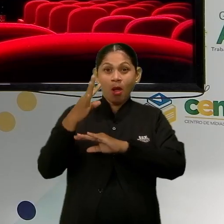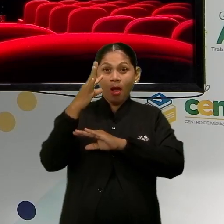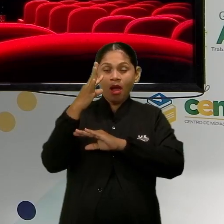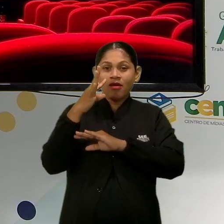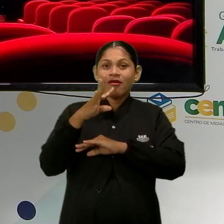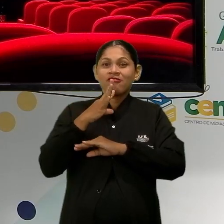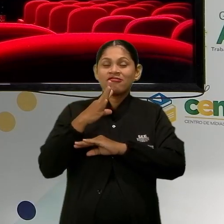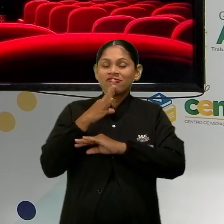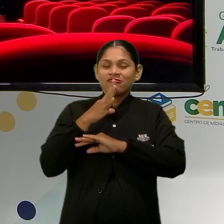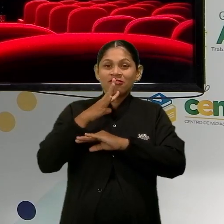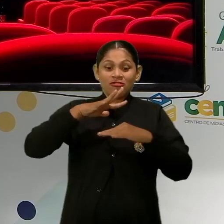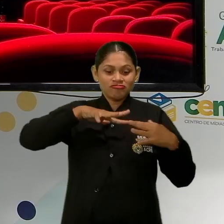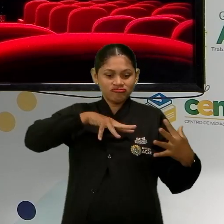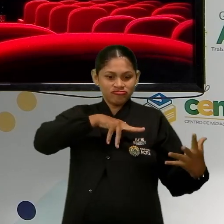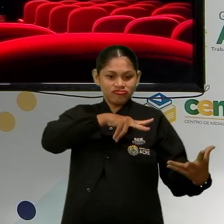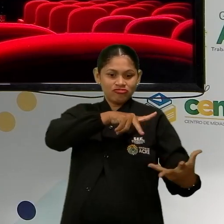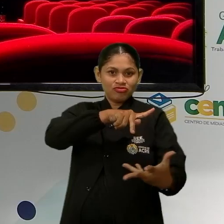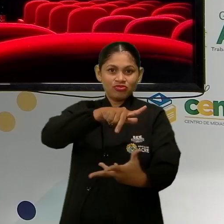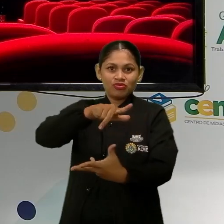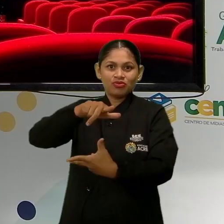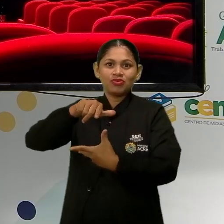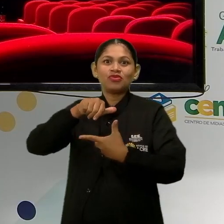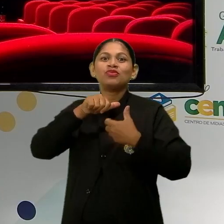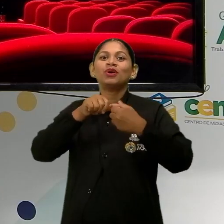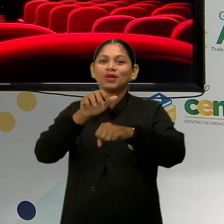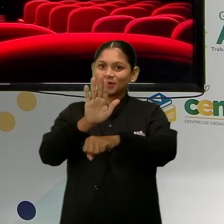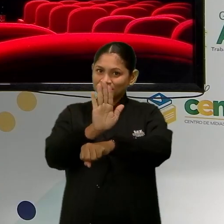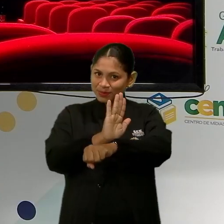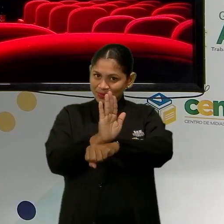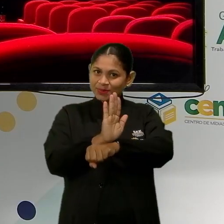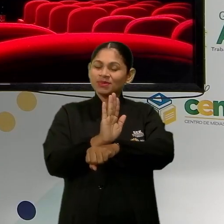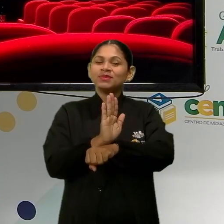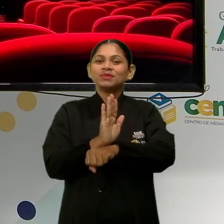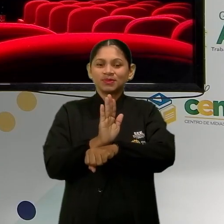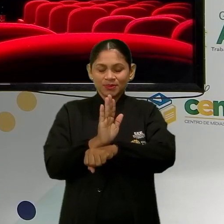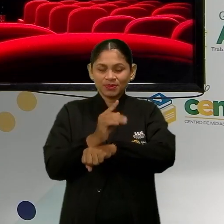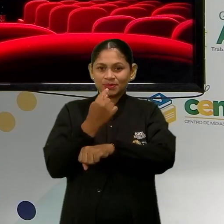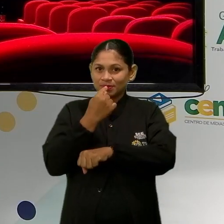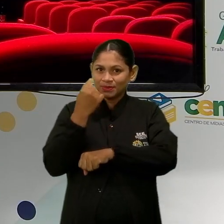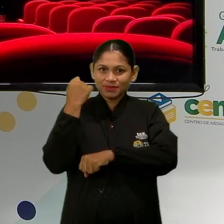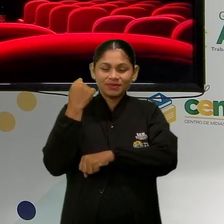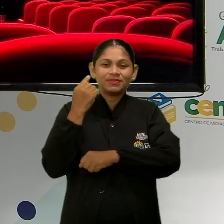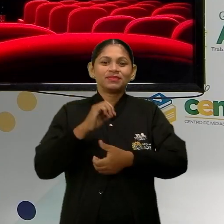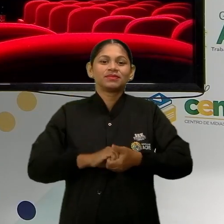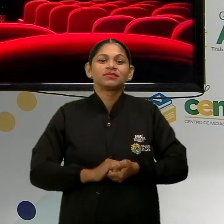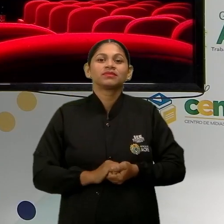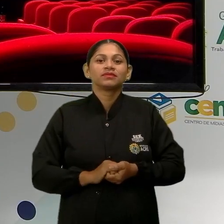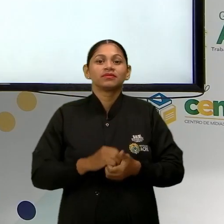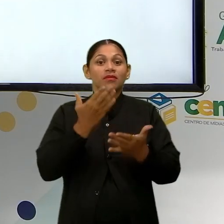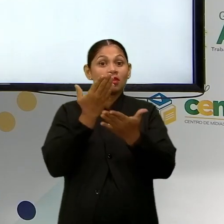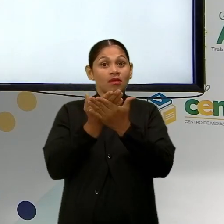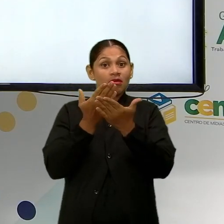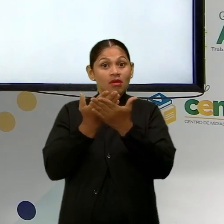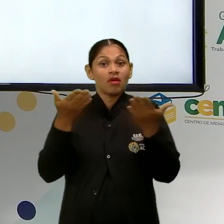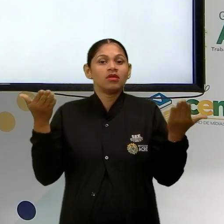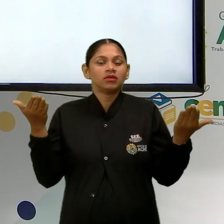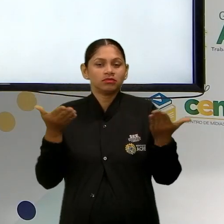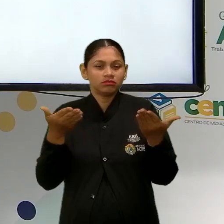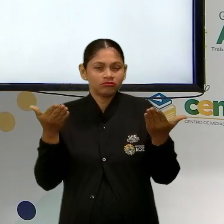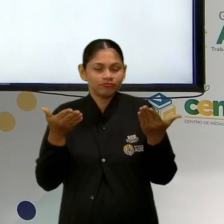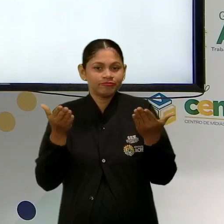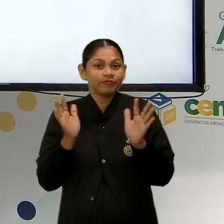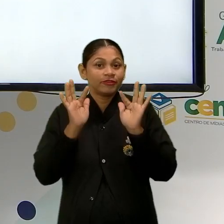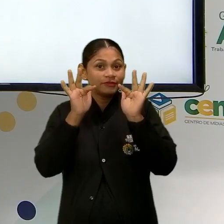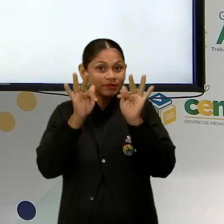as produções cinematográficas. Então, isso é muito chique, isso é muito legal. Então, gente, a nossa aula de hoje, ela vai